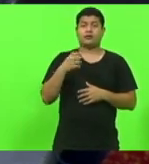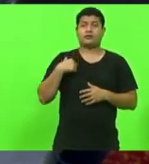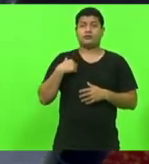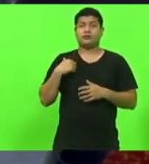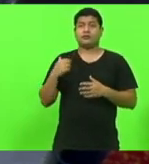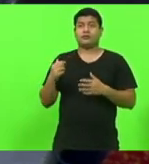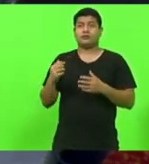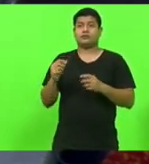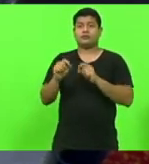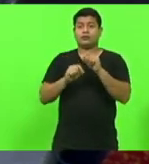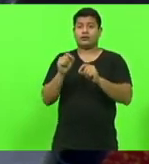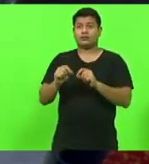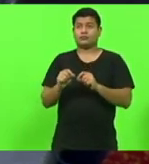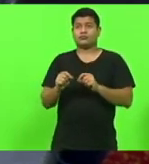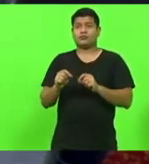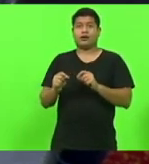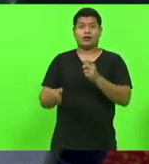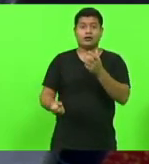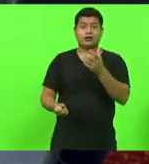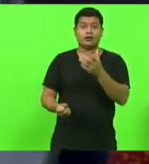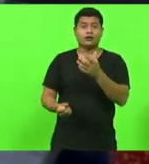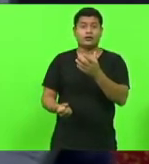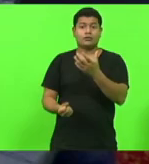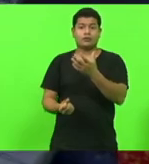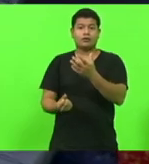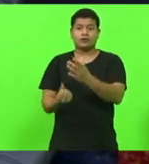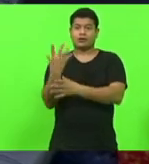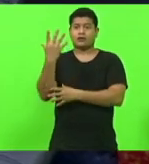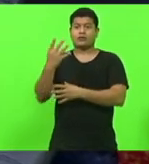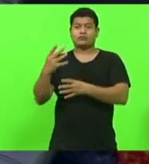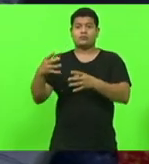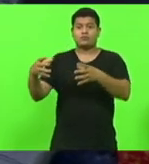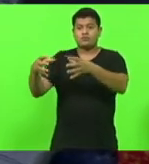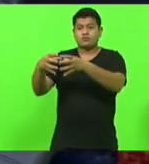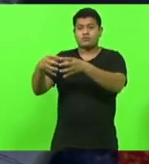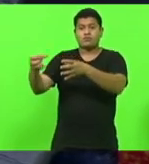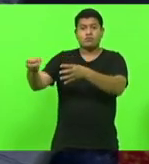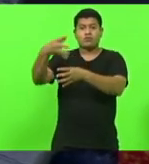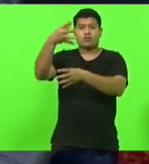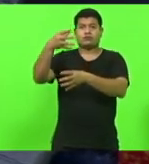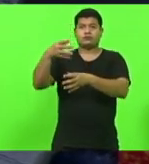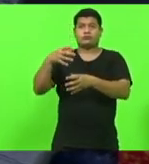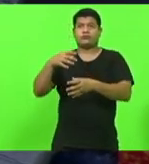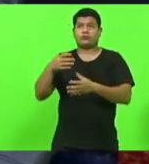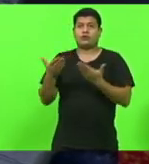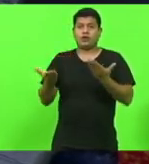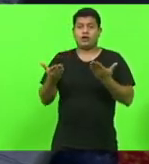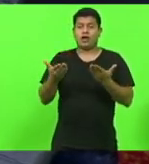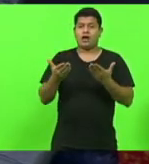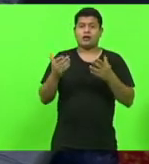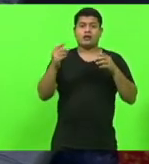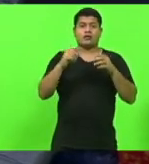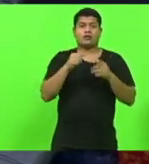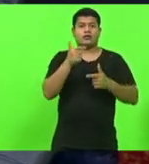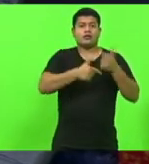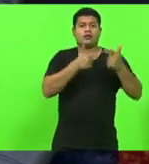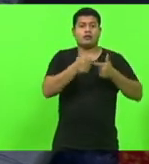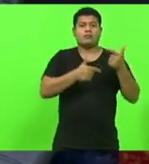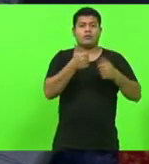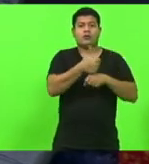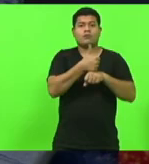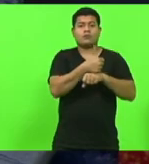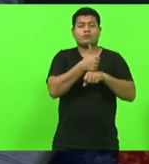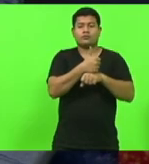a construção de uma nova unidade que deixa de ter agentes prisionais para a constituição